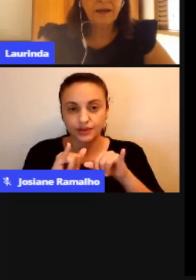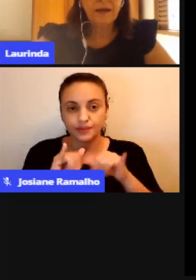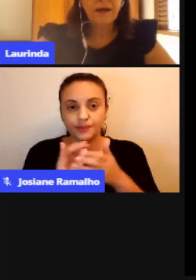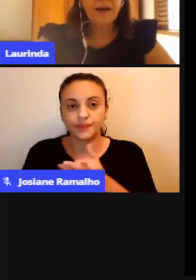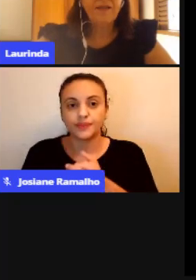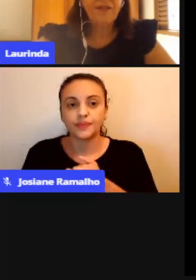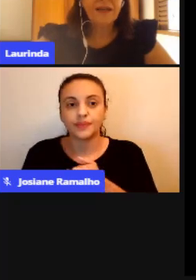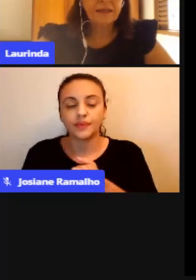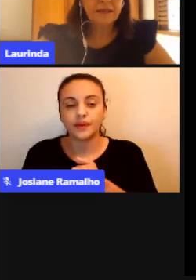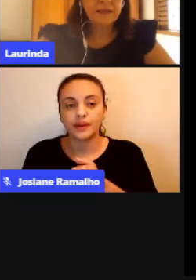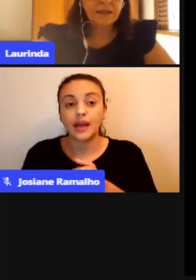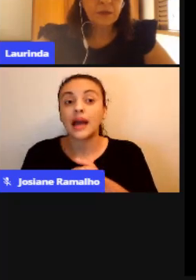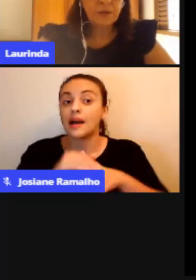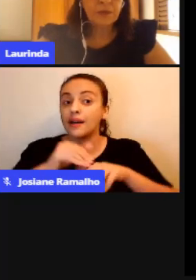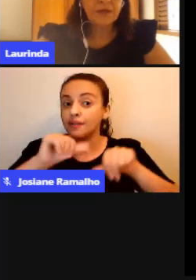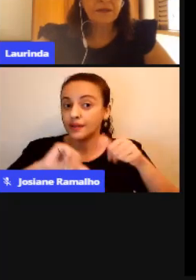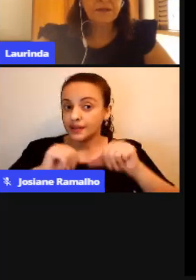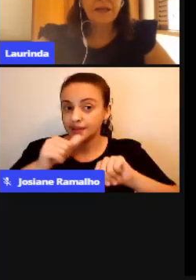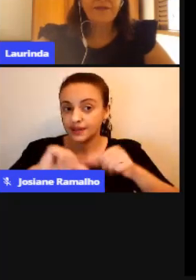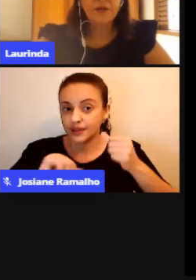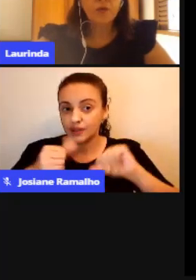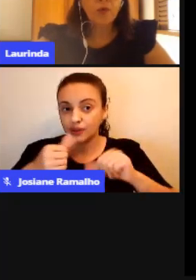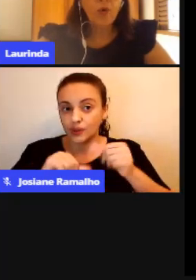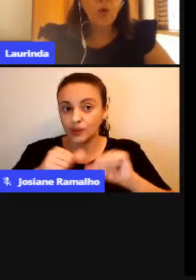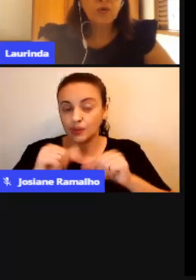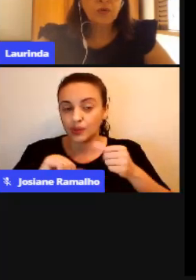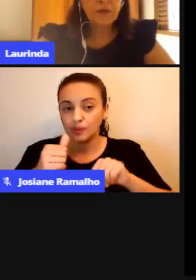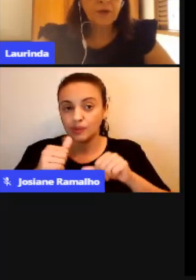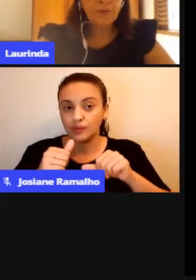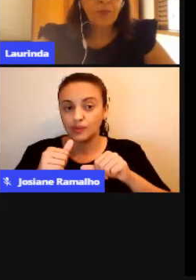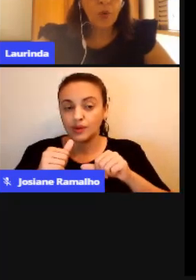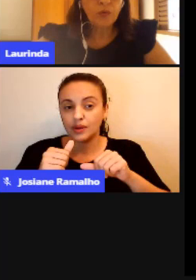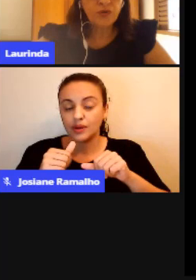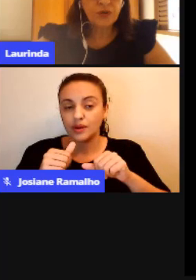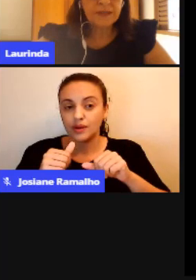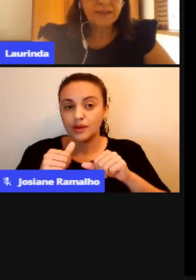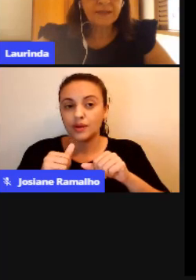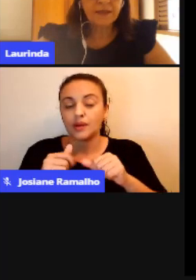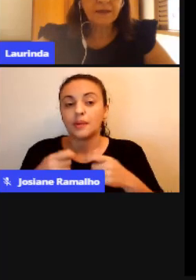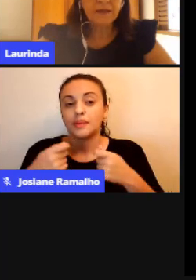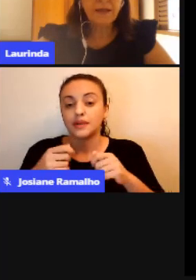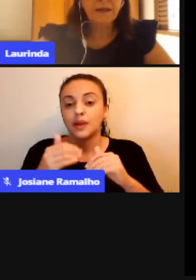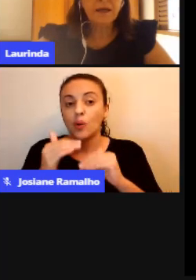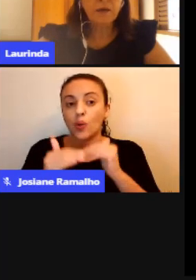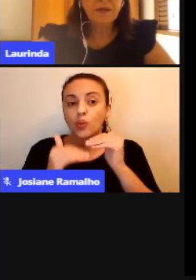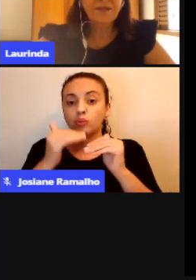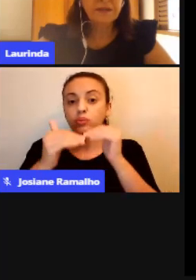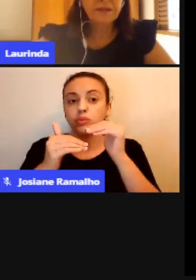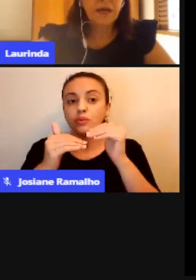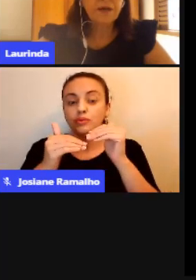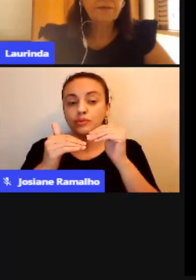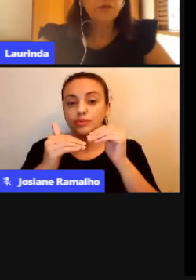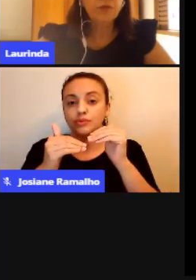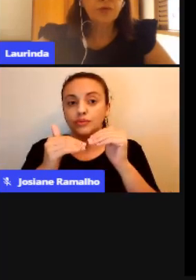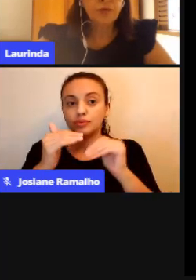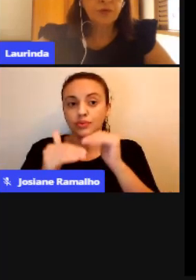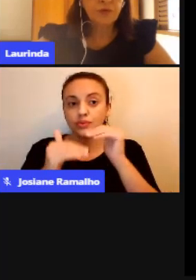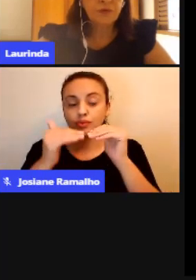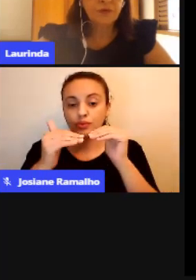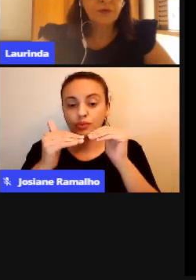dizendo: a avaliação deve construir pontes e não